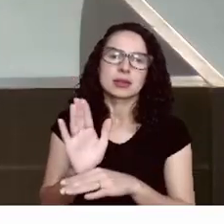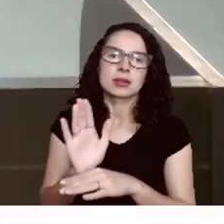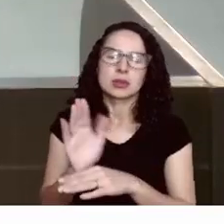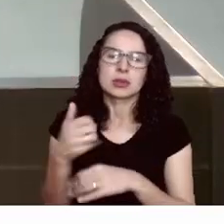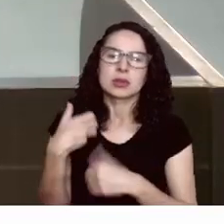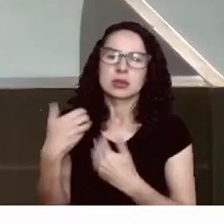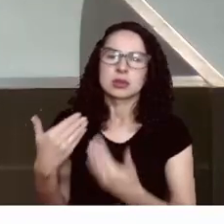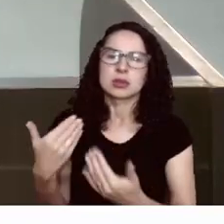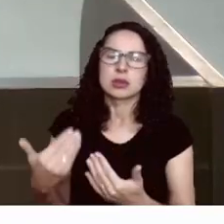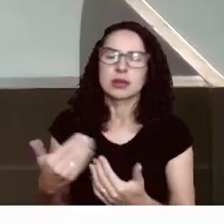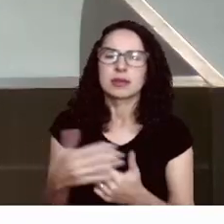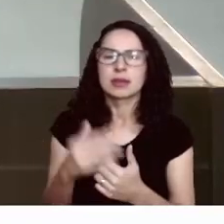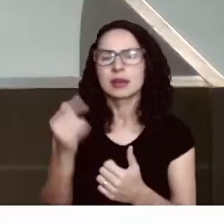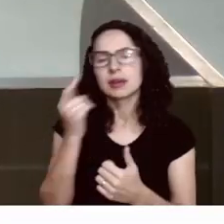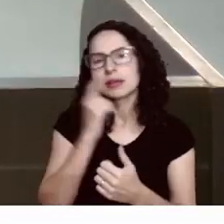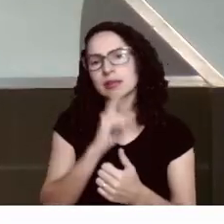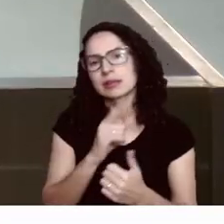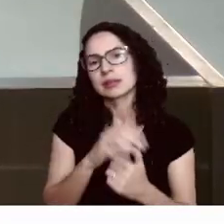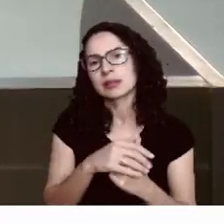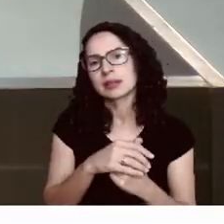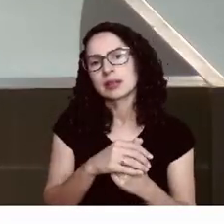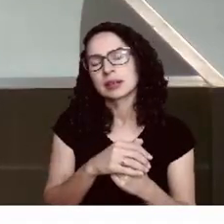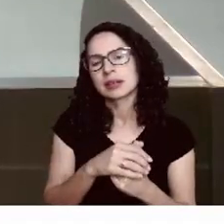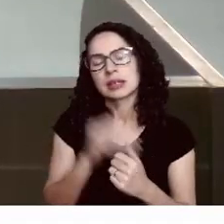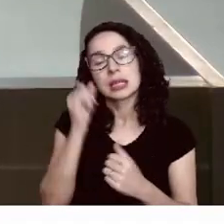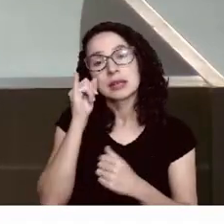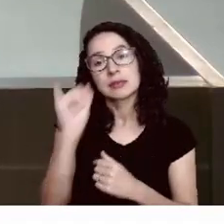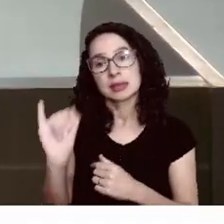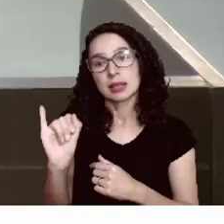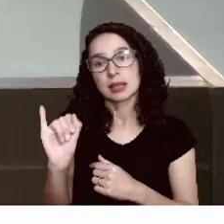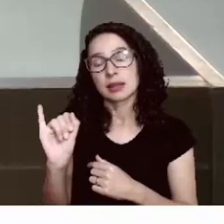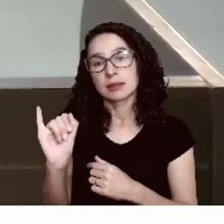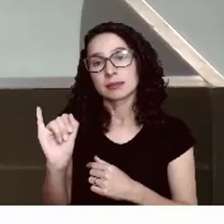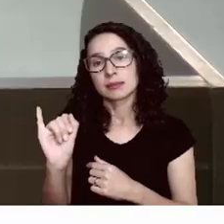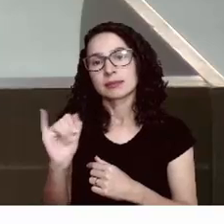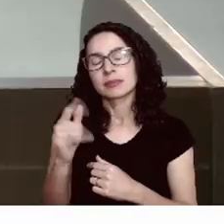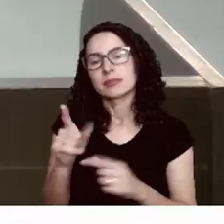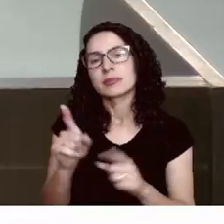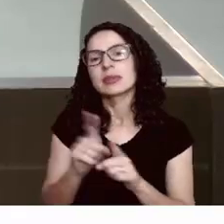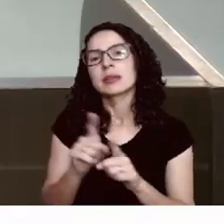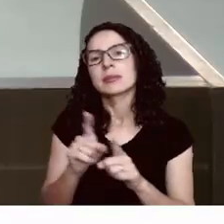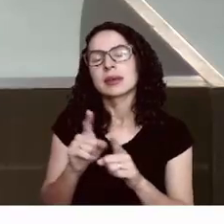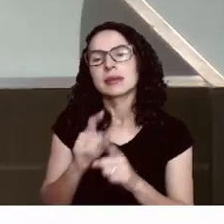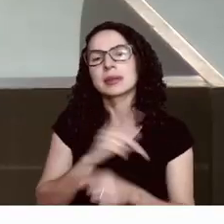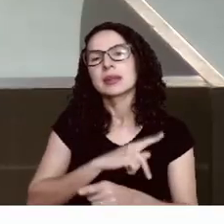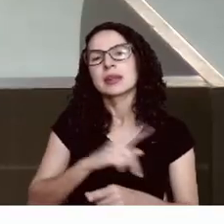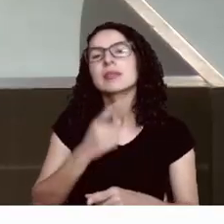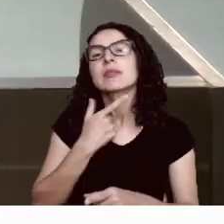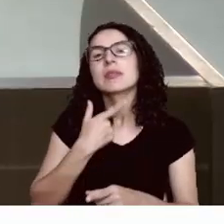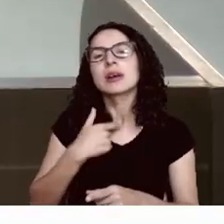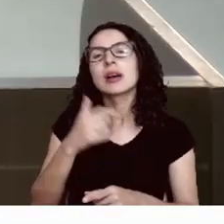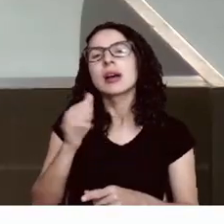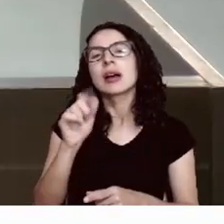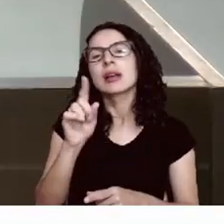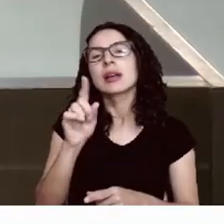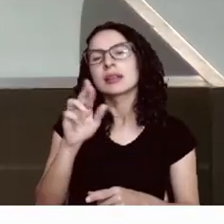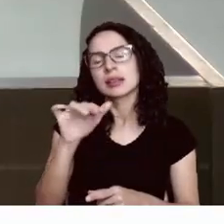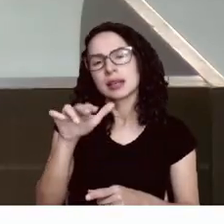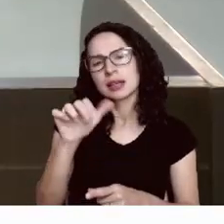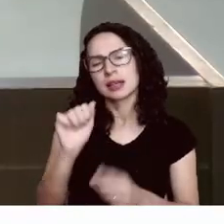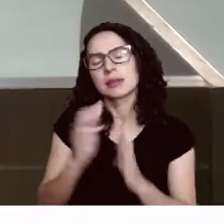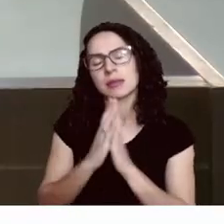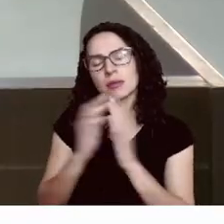para que esteja essa prevenção, né? E aproveitando, presidente, eu gostaria que Adriano colocasse um vídeo que ele faz